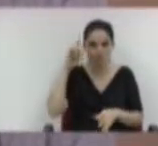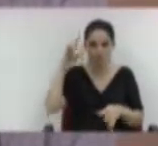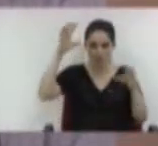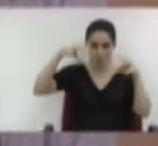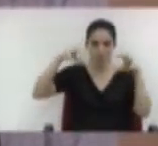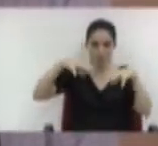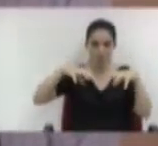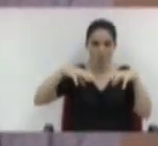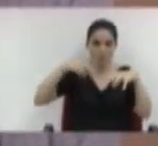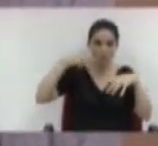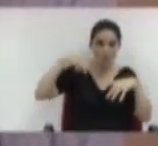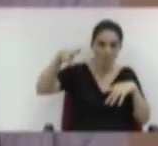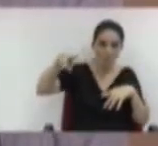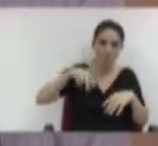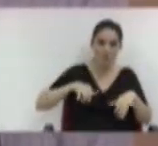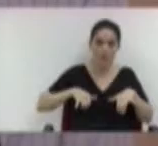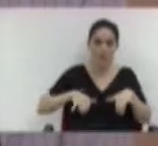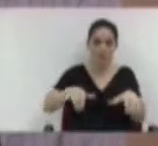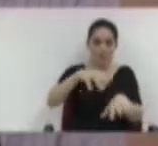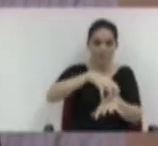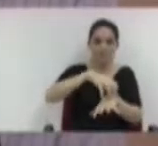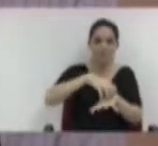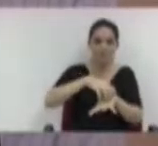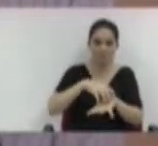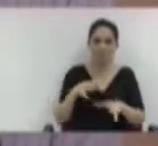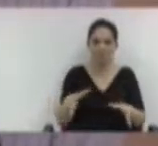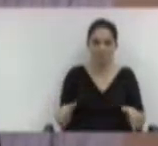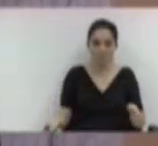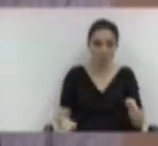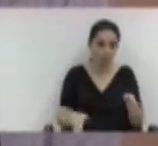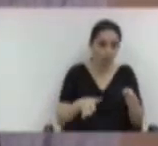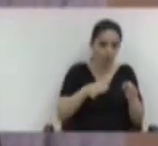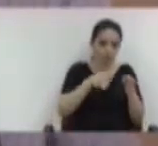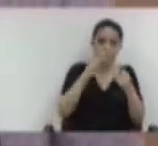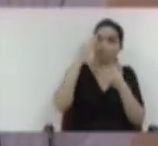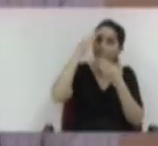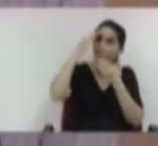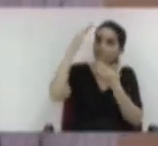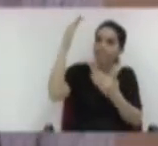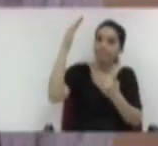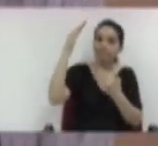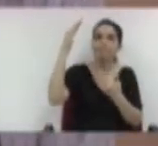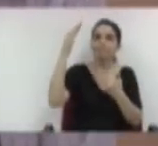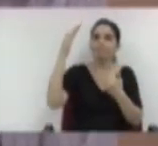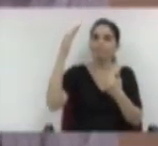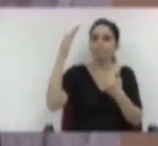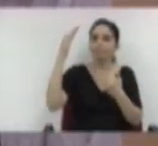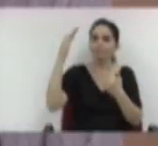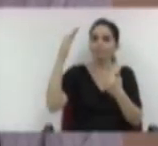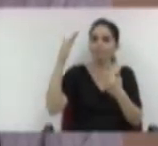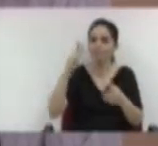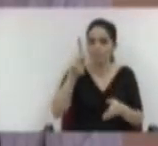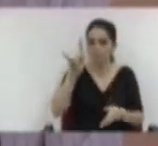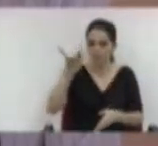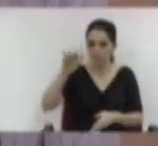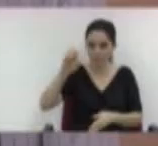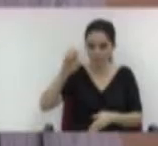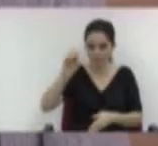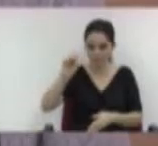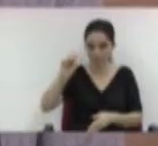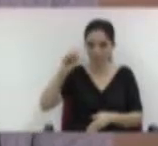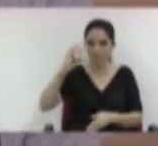forte, que vá até lá ver o que está acontecendo no momento. Graças a Deus pelo piscinão, graças a Deus para